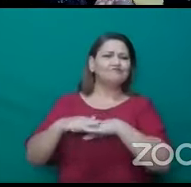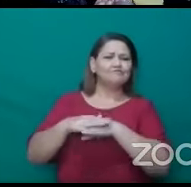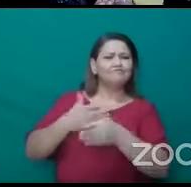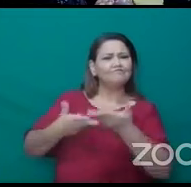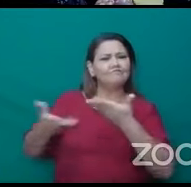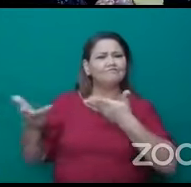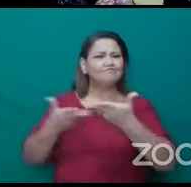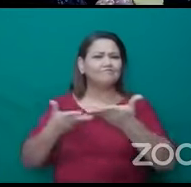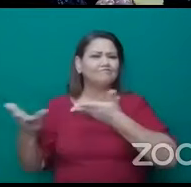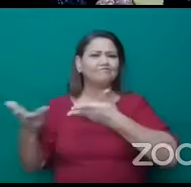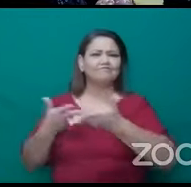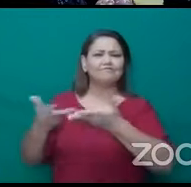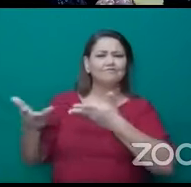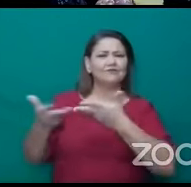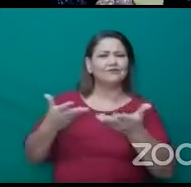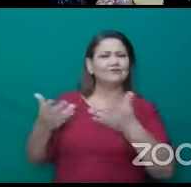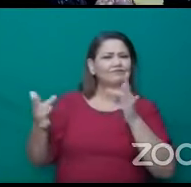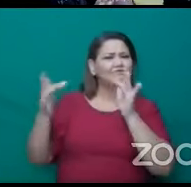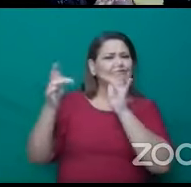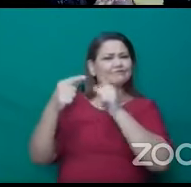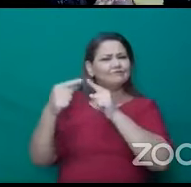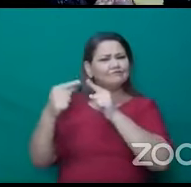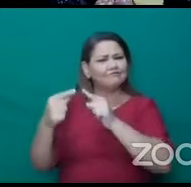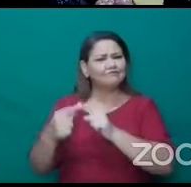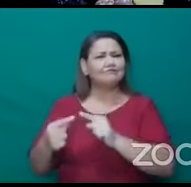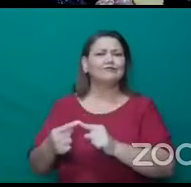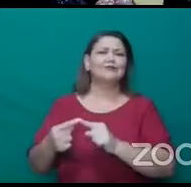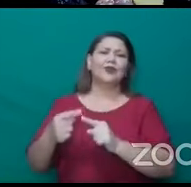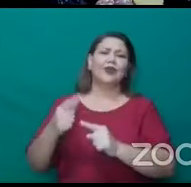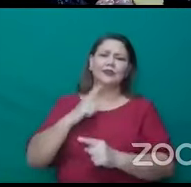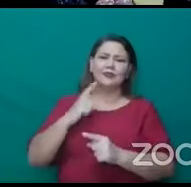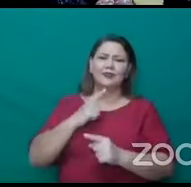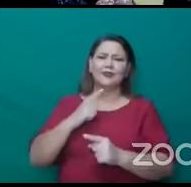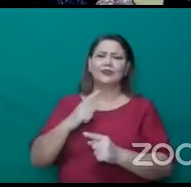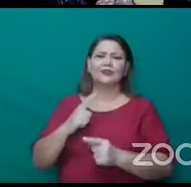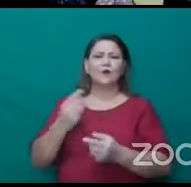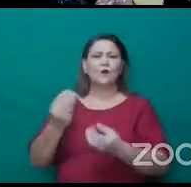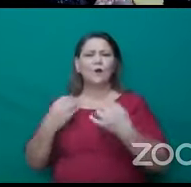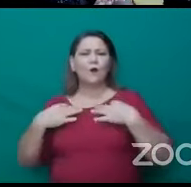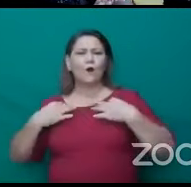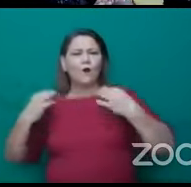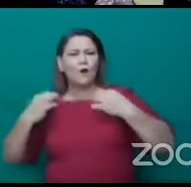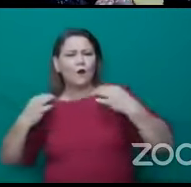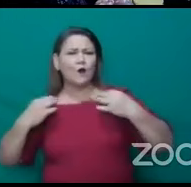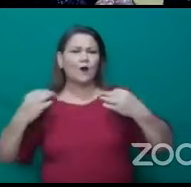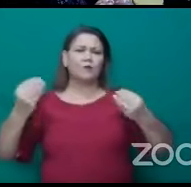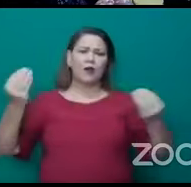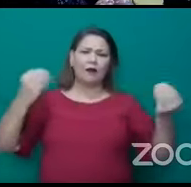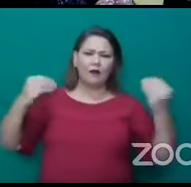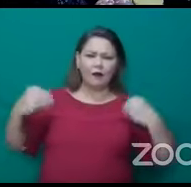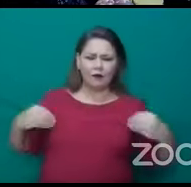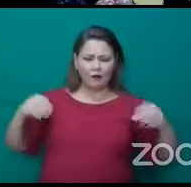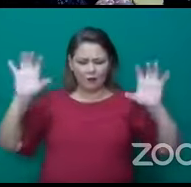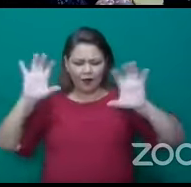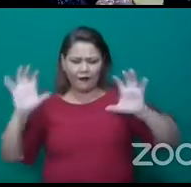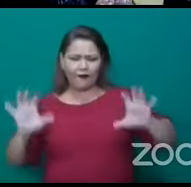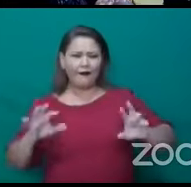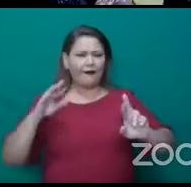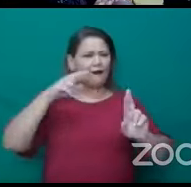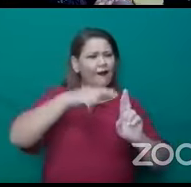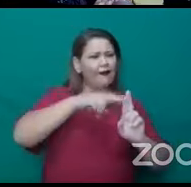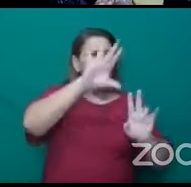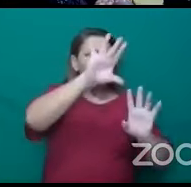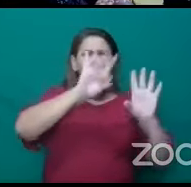ideia, estava todo mundo em sintonia, assim. Então, a gente foi discutindo figurino e olha assim, assim, assim, e pegando as referências e montando